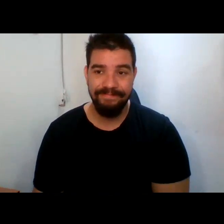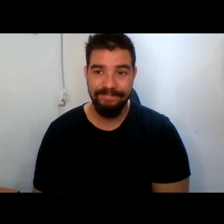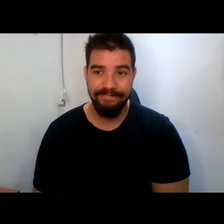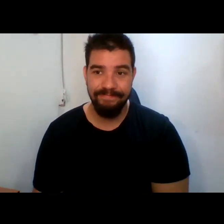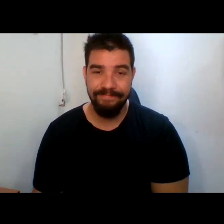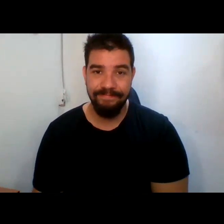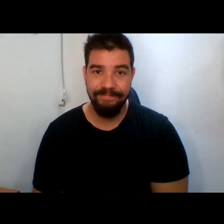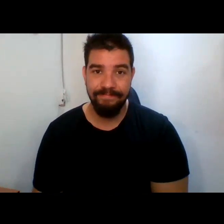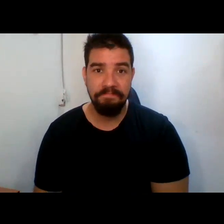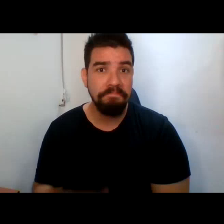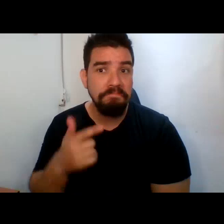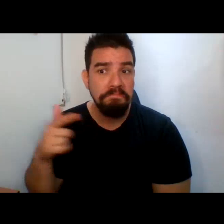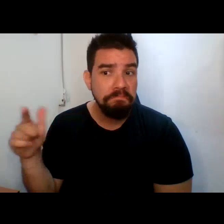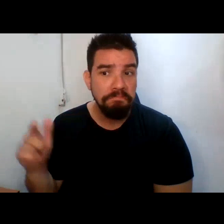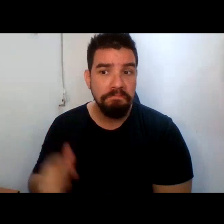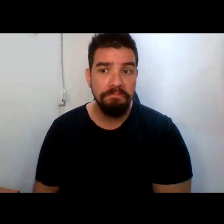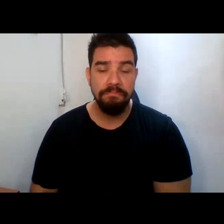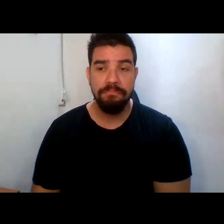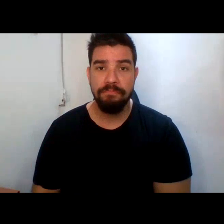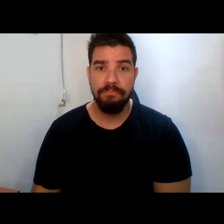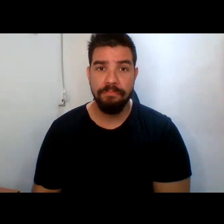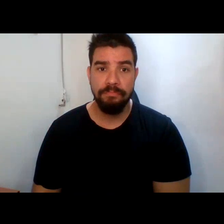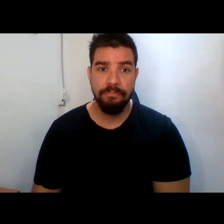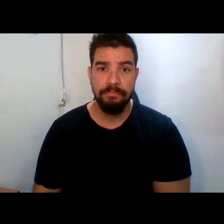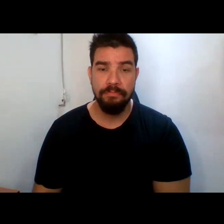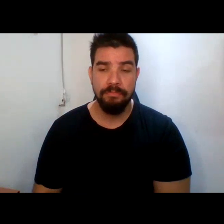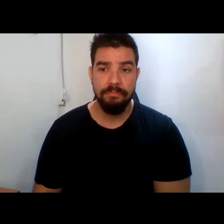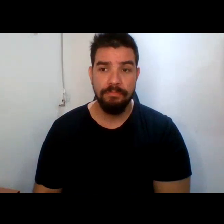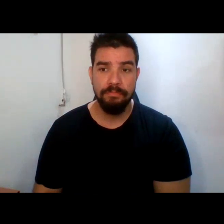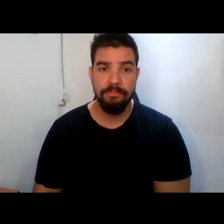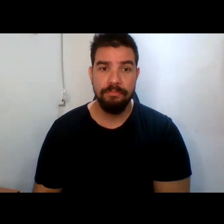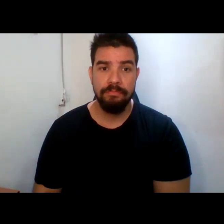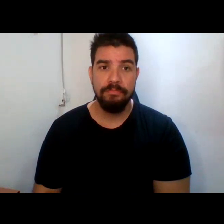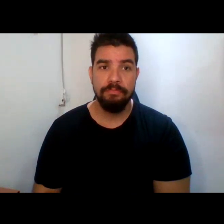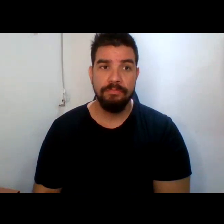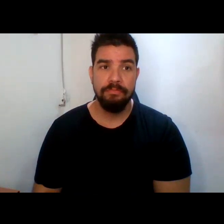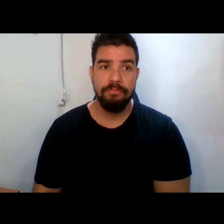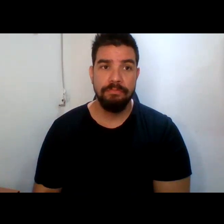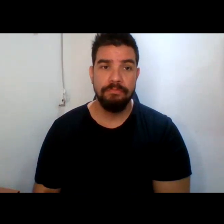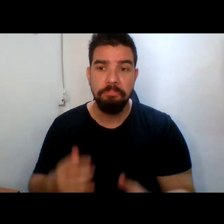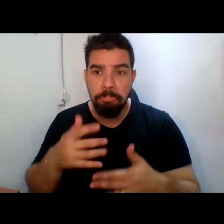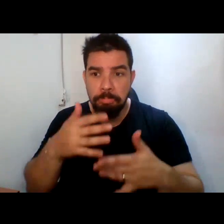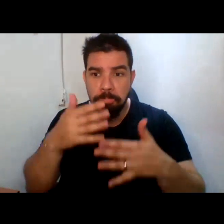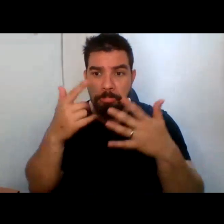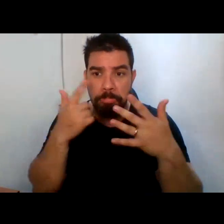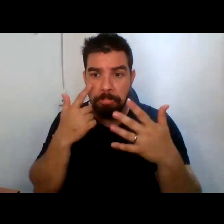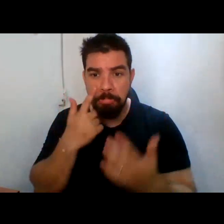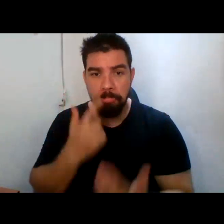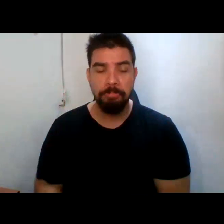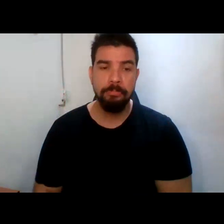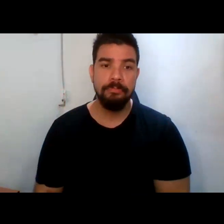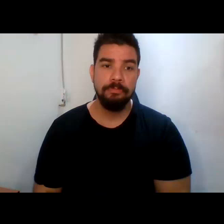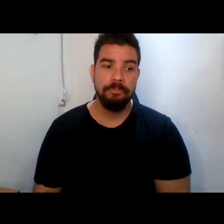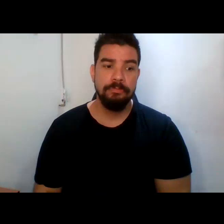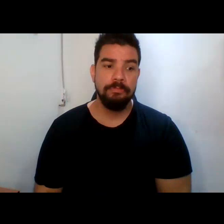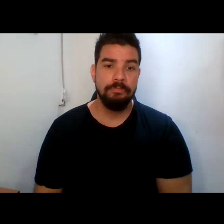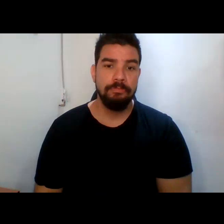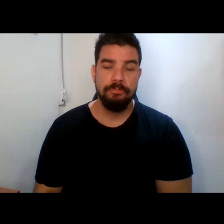se tem mais algum comentário que eu não tenha visto. Deixa eu ver aqui.